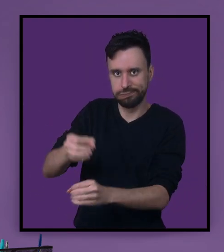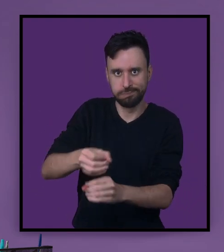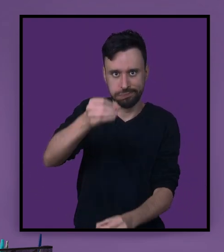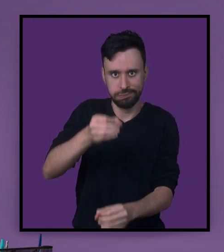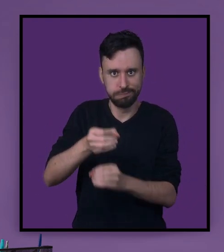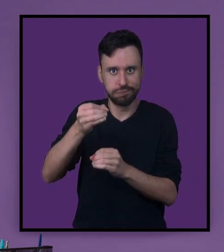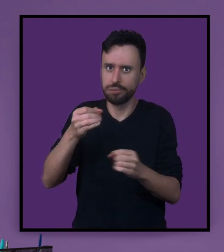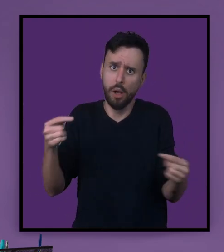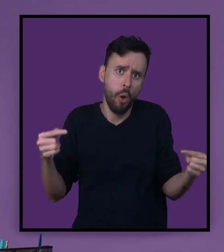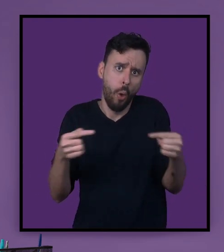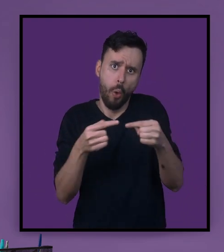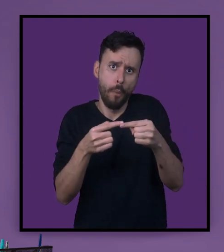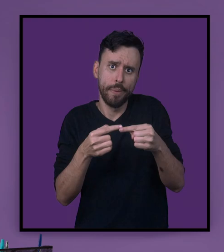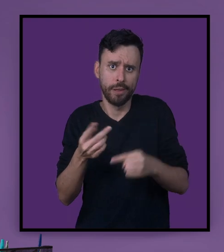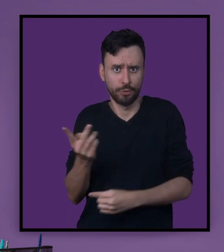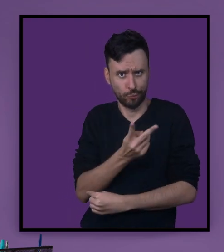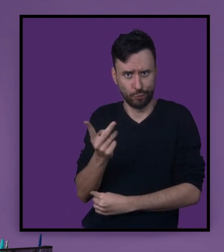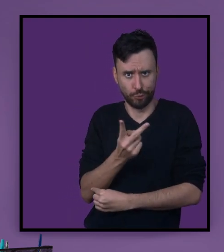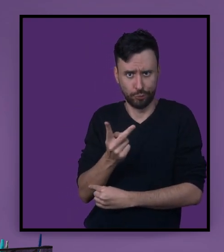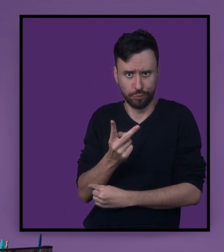sustentá-los. Compreendem?